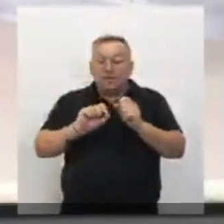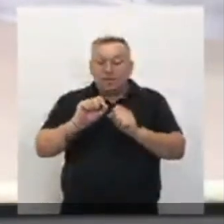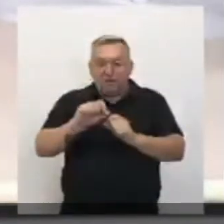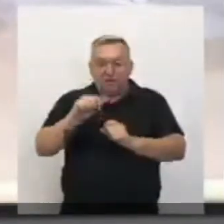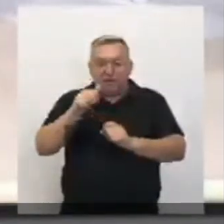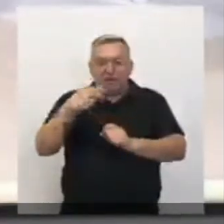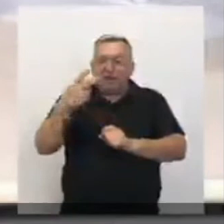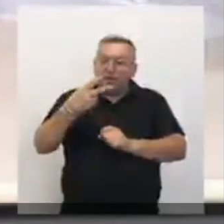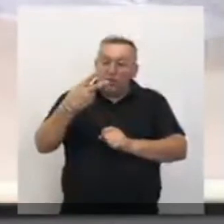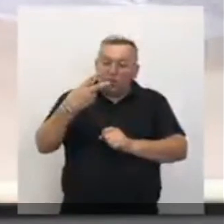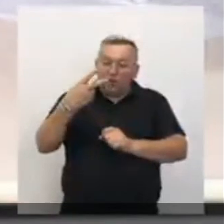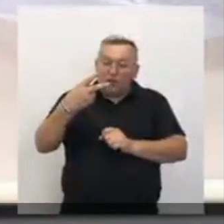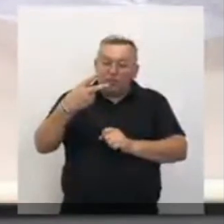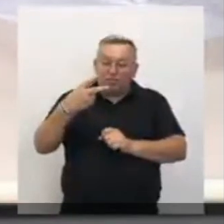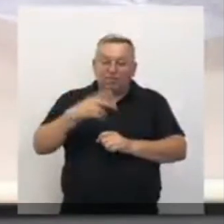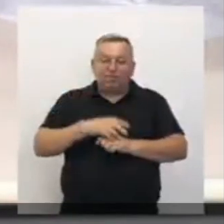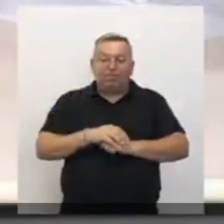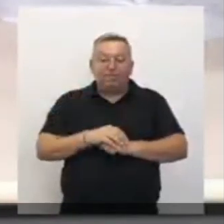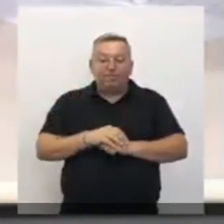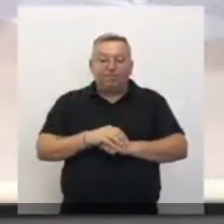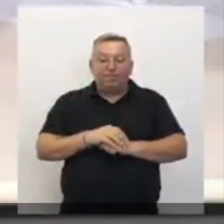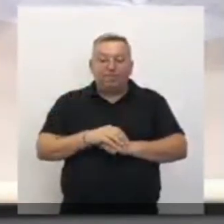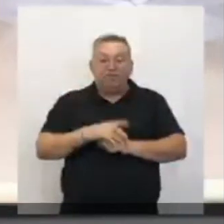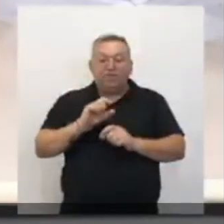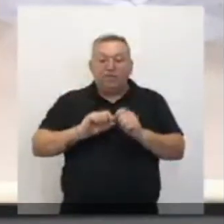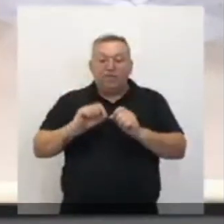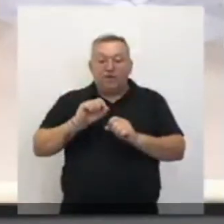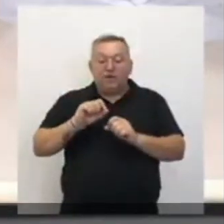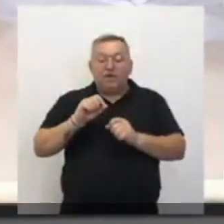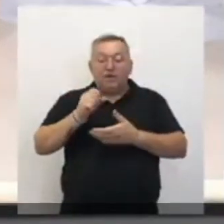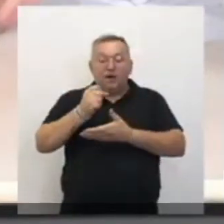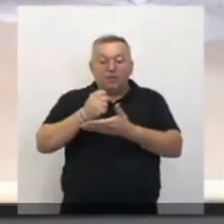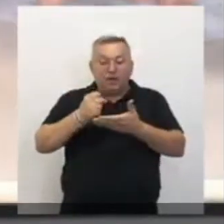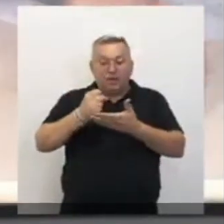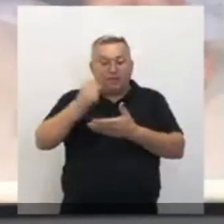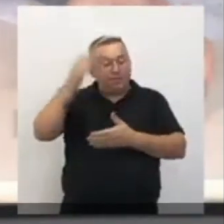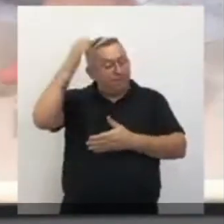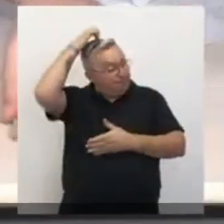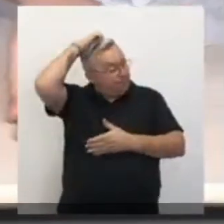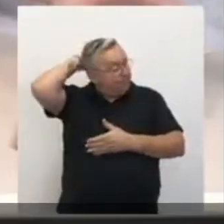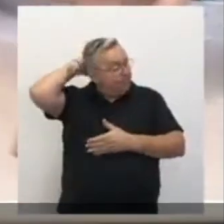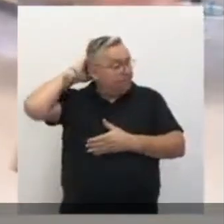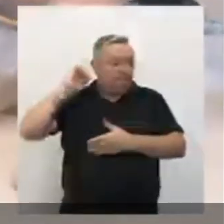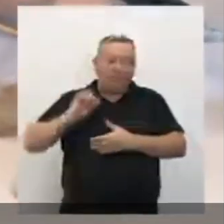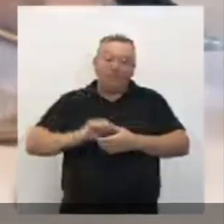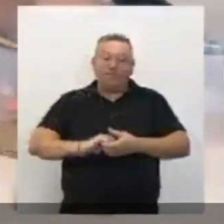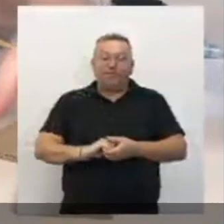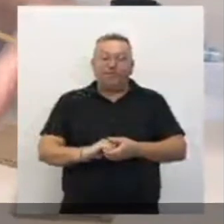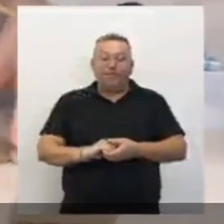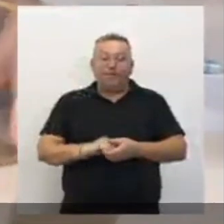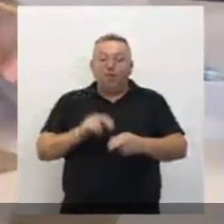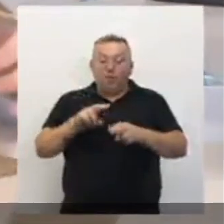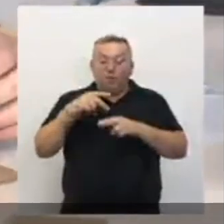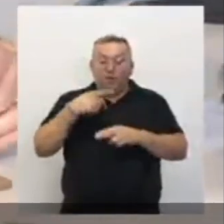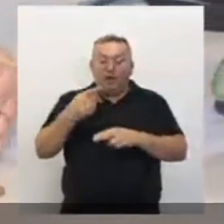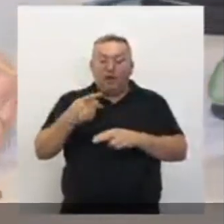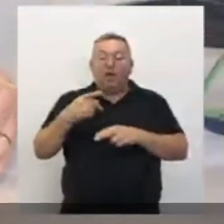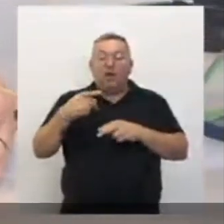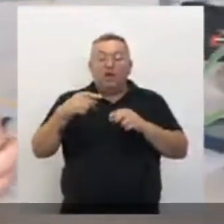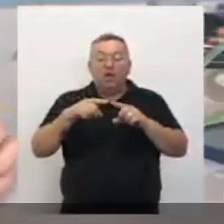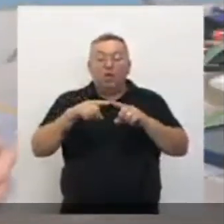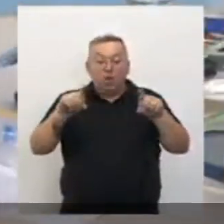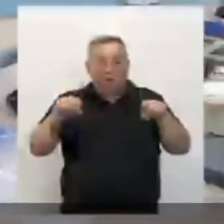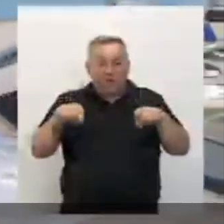essa segunda articulação. Lembrando que aqui é a minha base, né? Por isso que eu falei para vocês o quadrado, né? Então, vocês